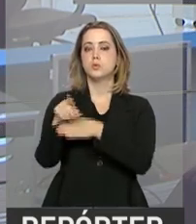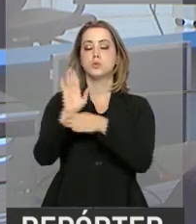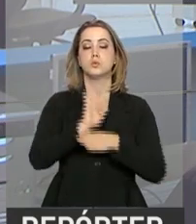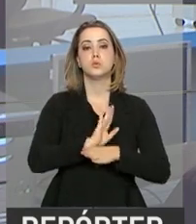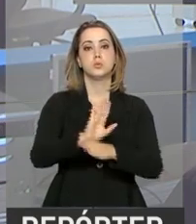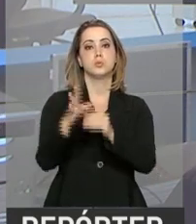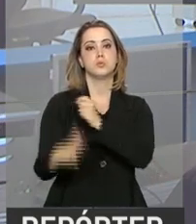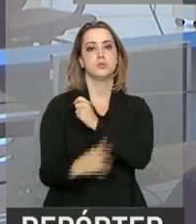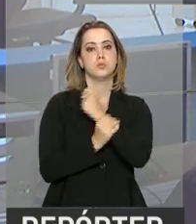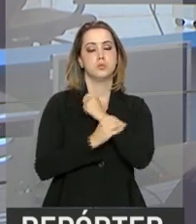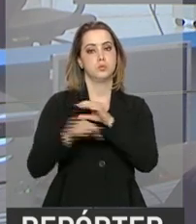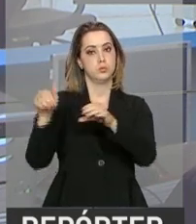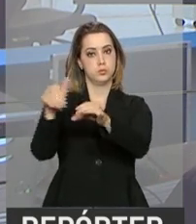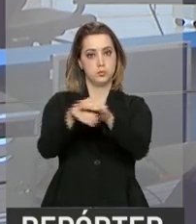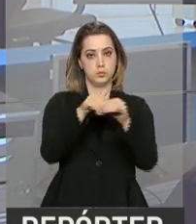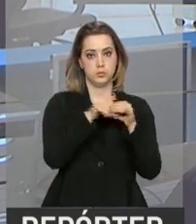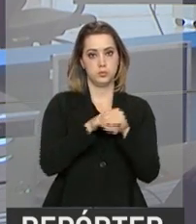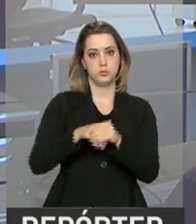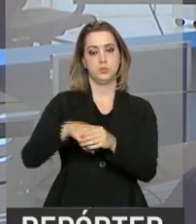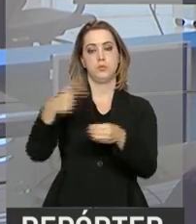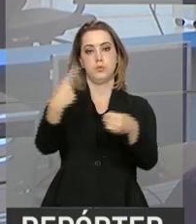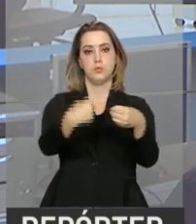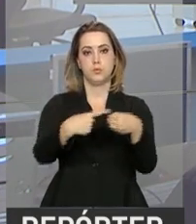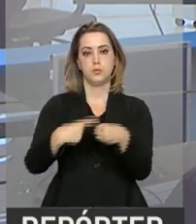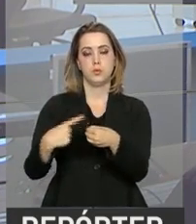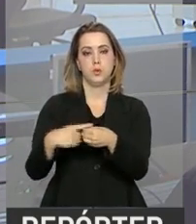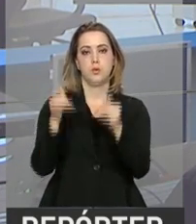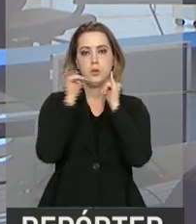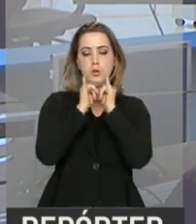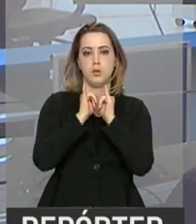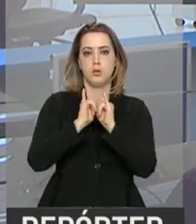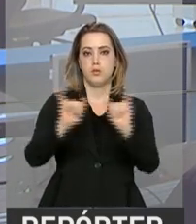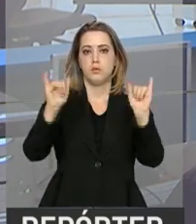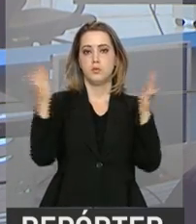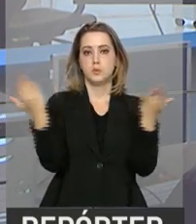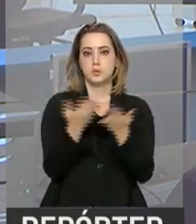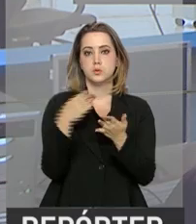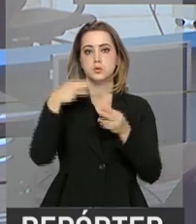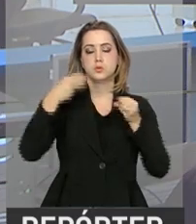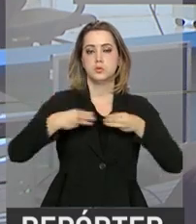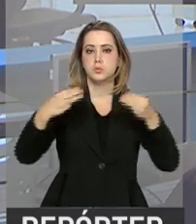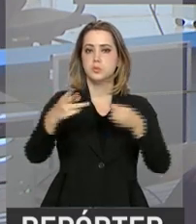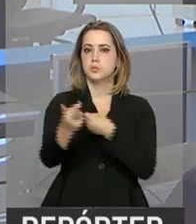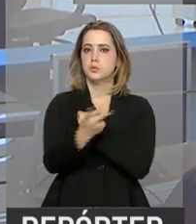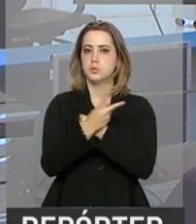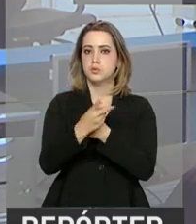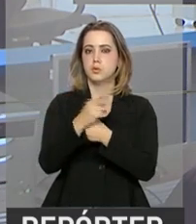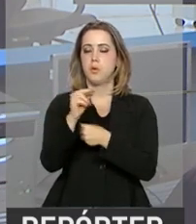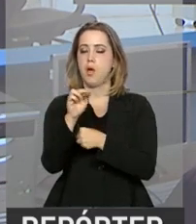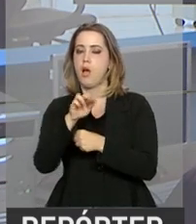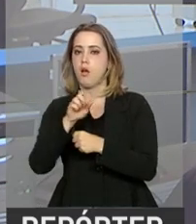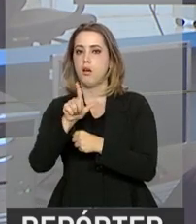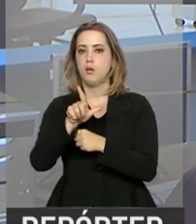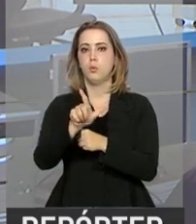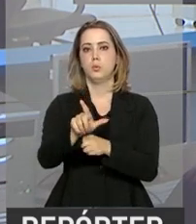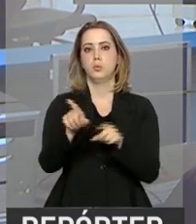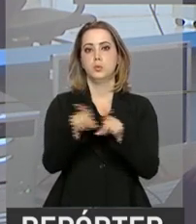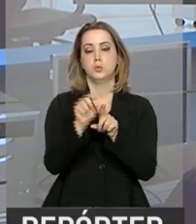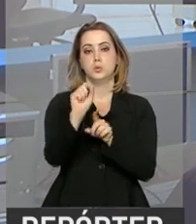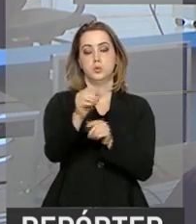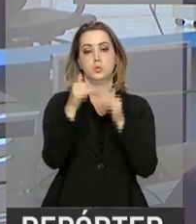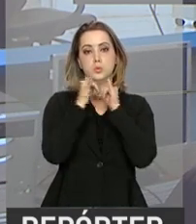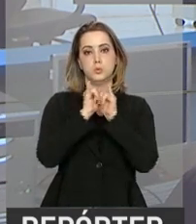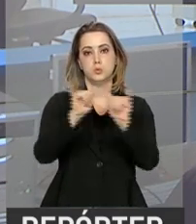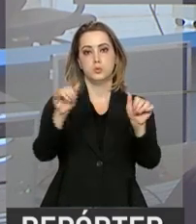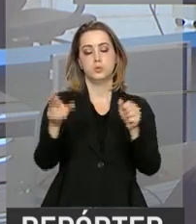durante as eleições municipais a informação foi dada hoje pelo ministro da defesa raúl jungmann durante o lançamento da nova política nacional